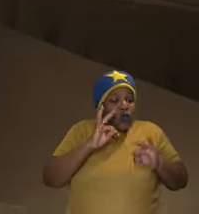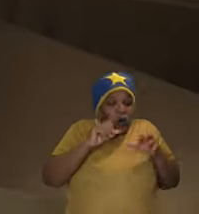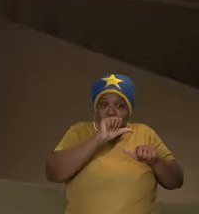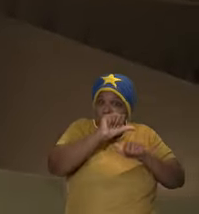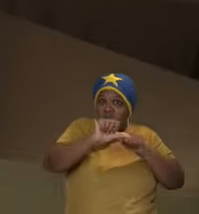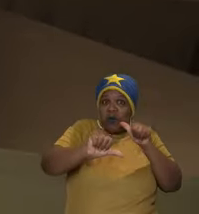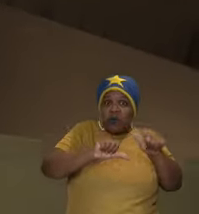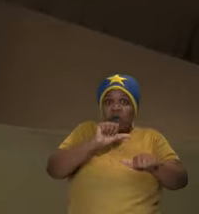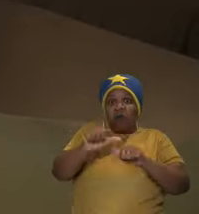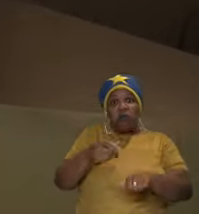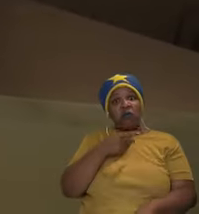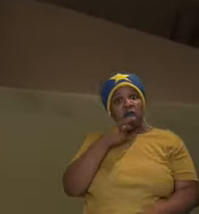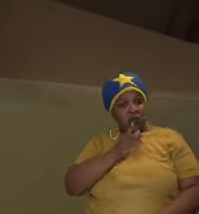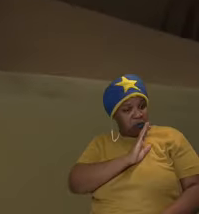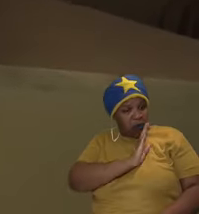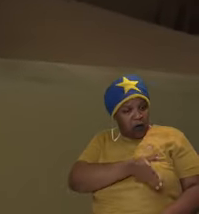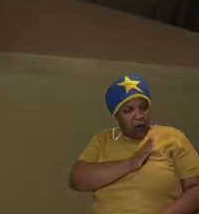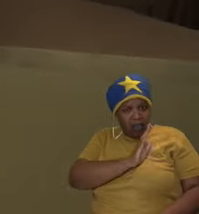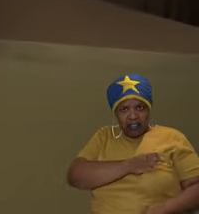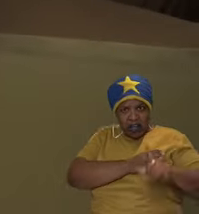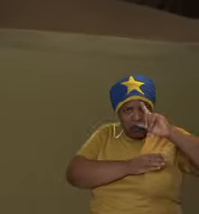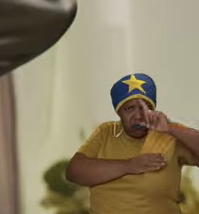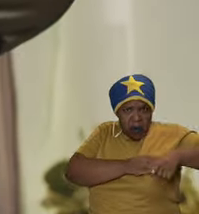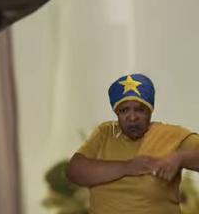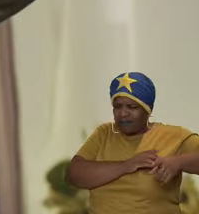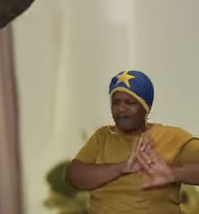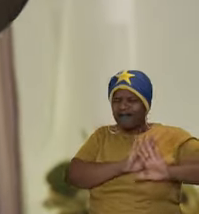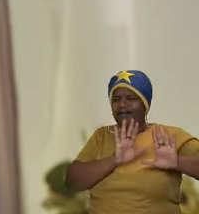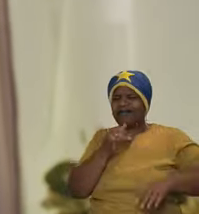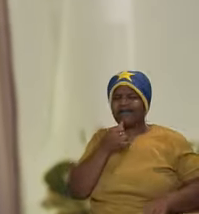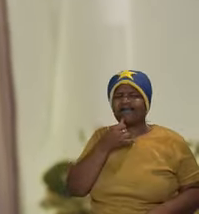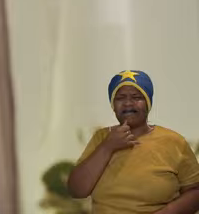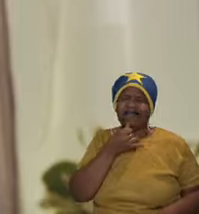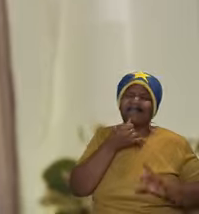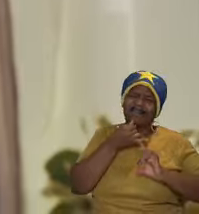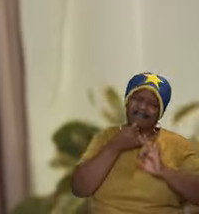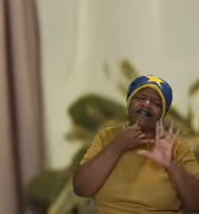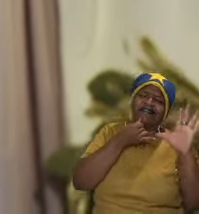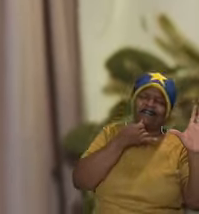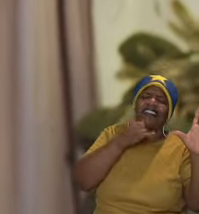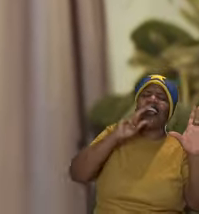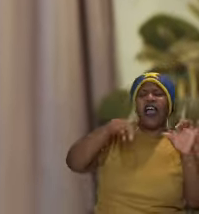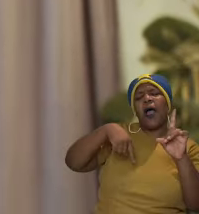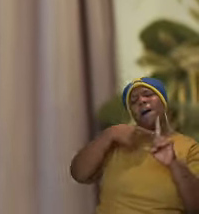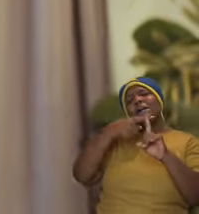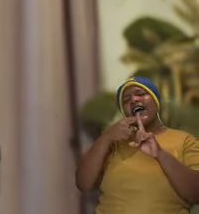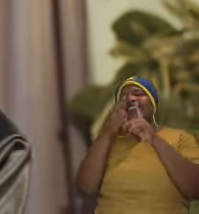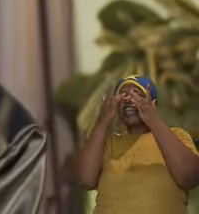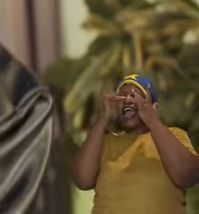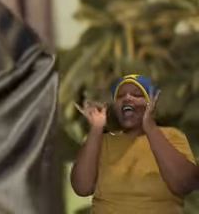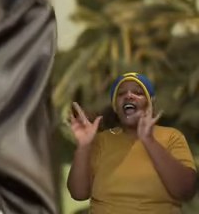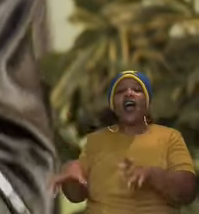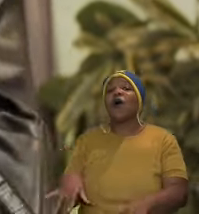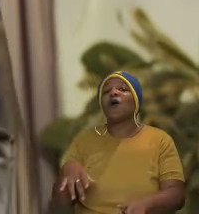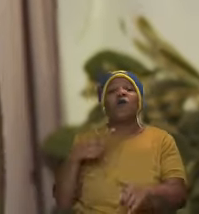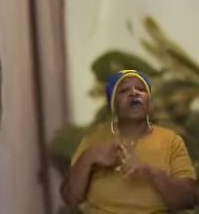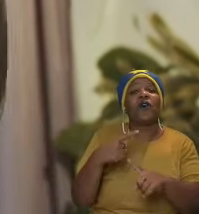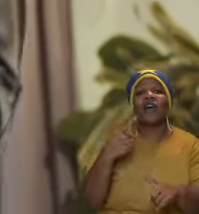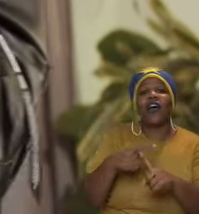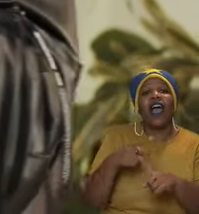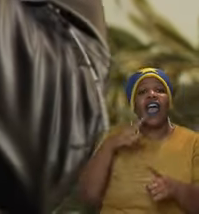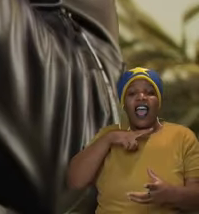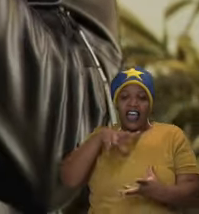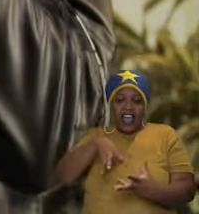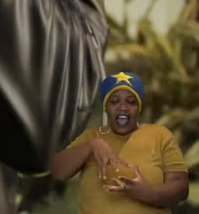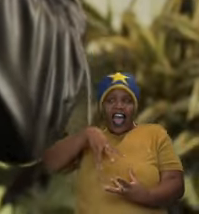ela diz que coração não tem dono e te deixa triste, é preciso bem mais que abandono. Por quê? Agora ela tem